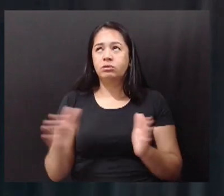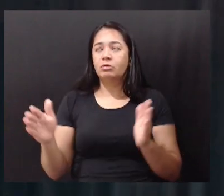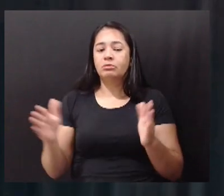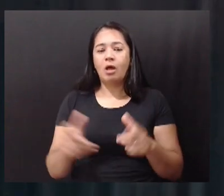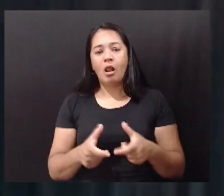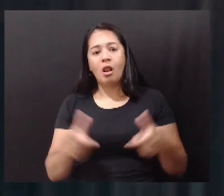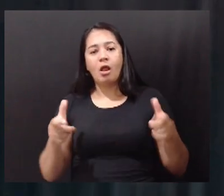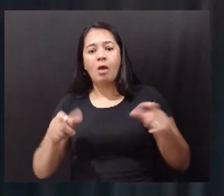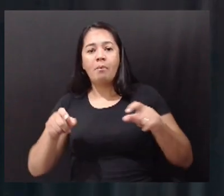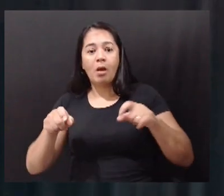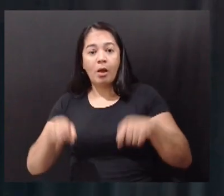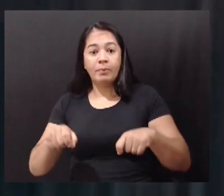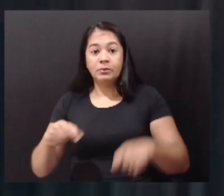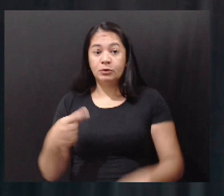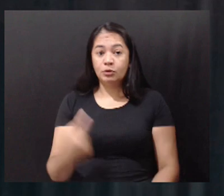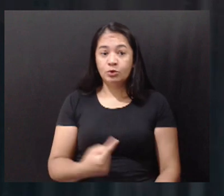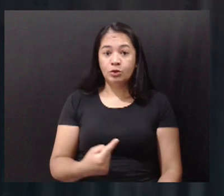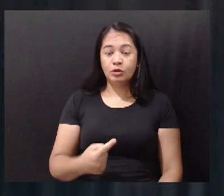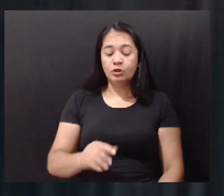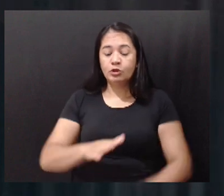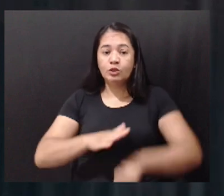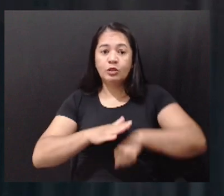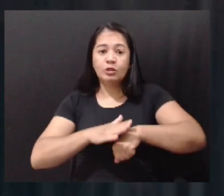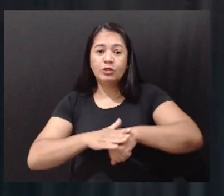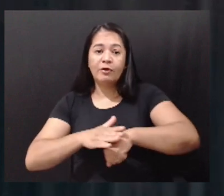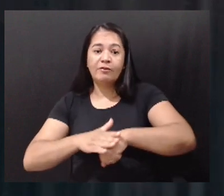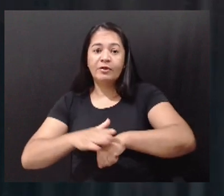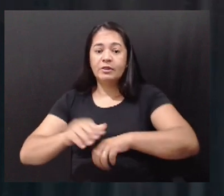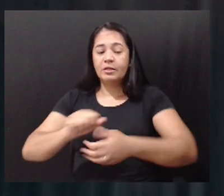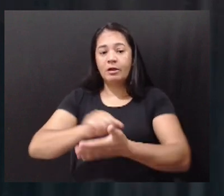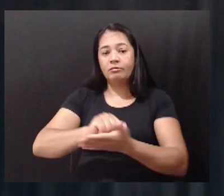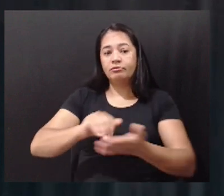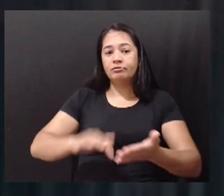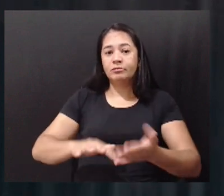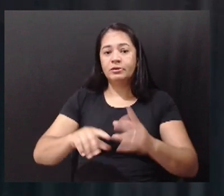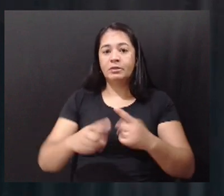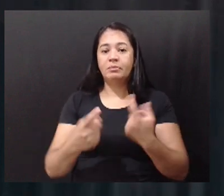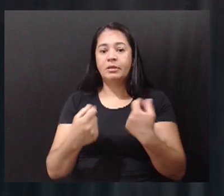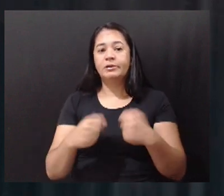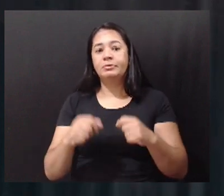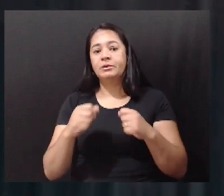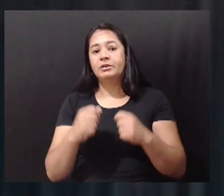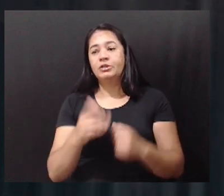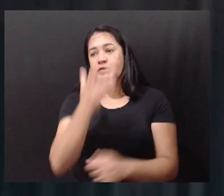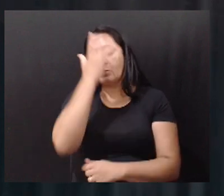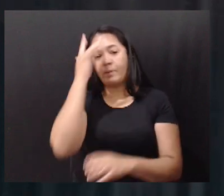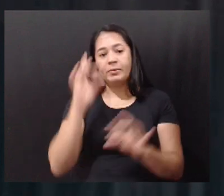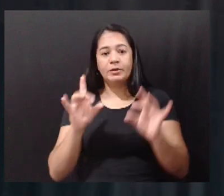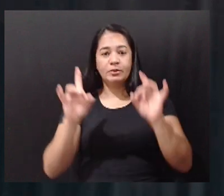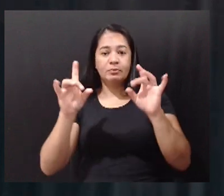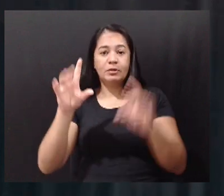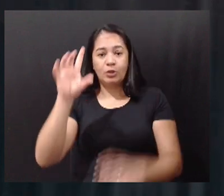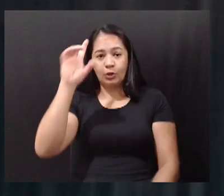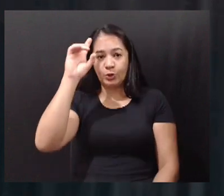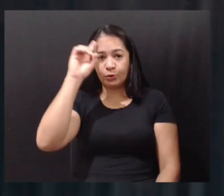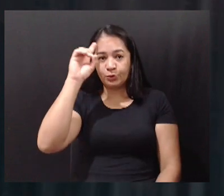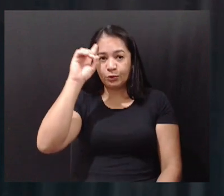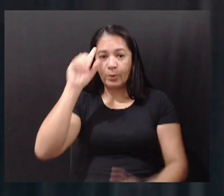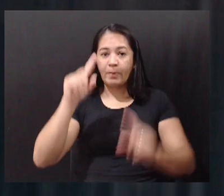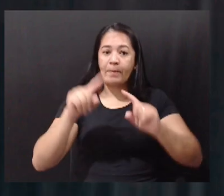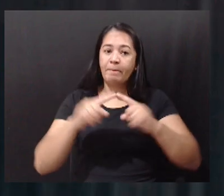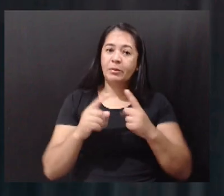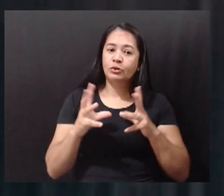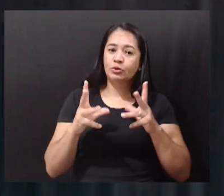capacidades de realizar atividades sem o auxílio, às vezes, de especialistas no dia a dia. Mas, com todos esses benefícios